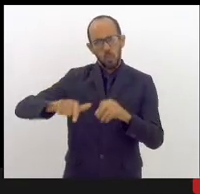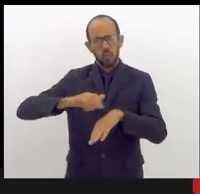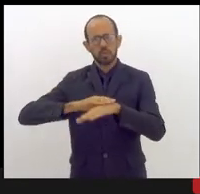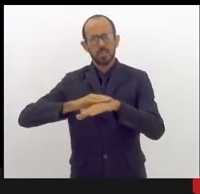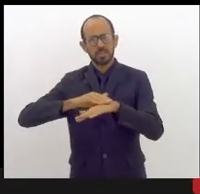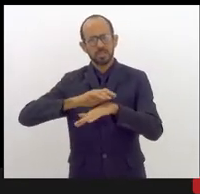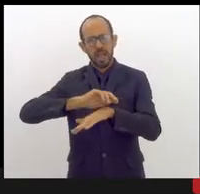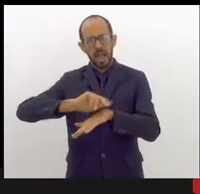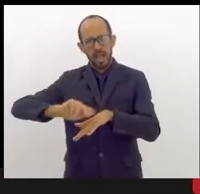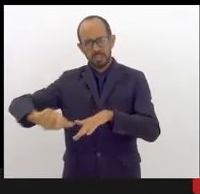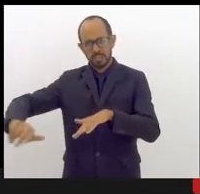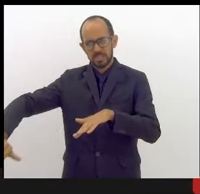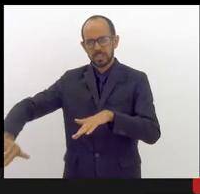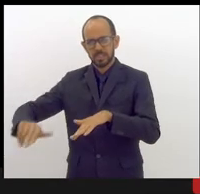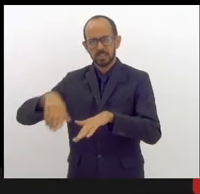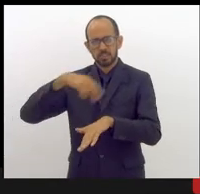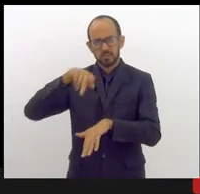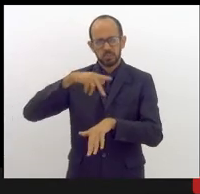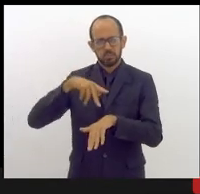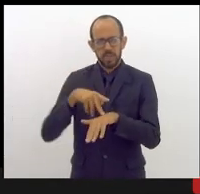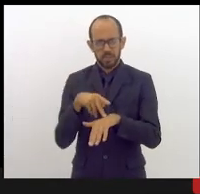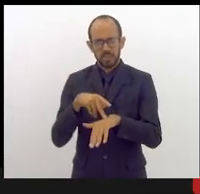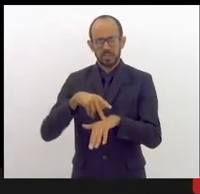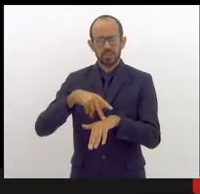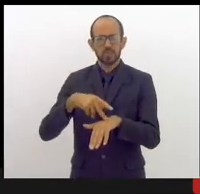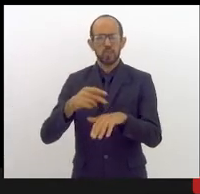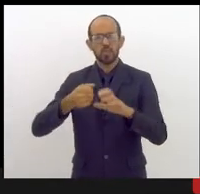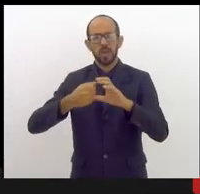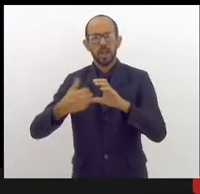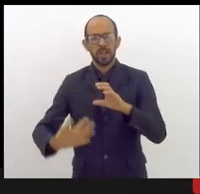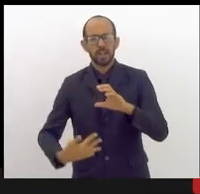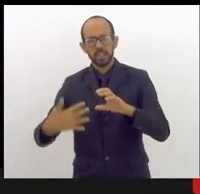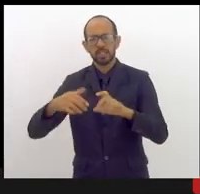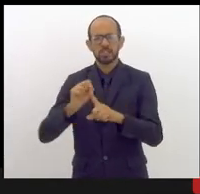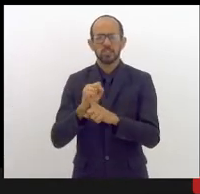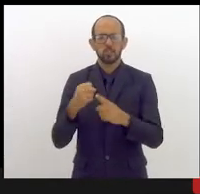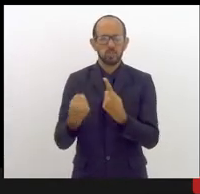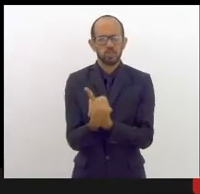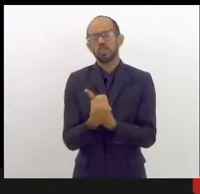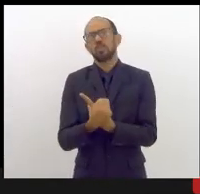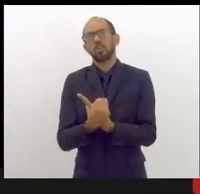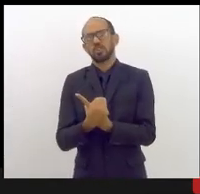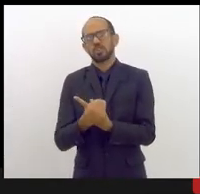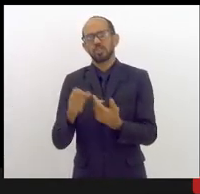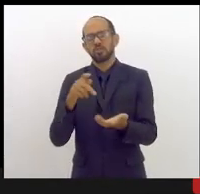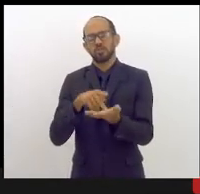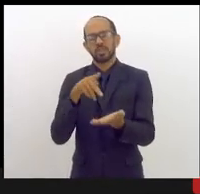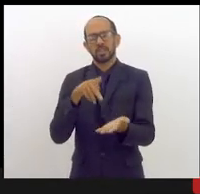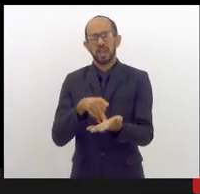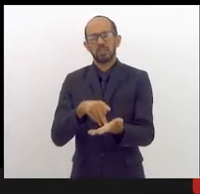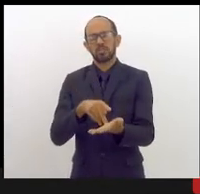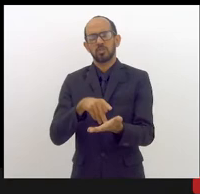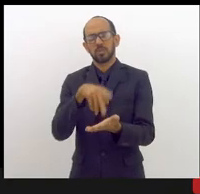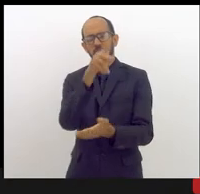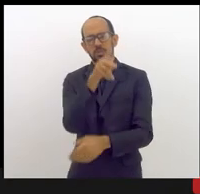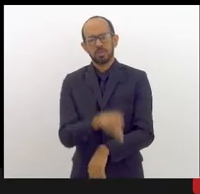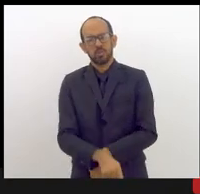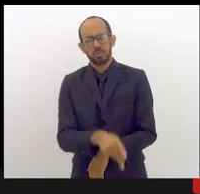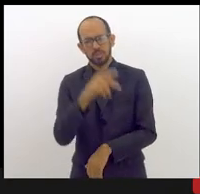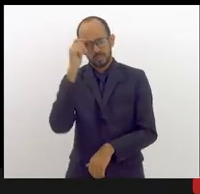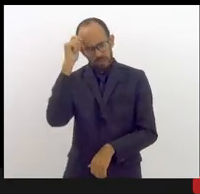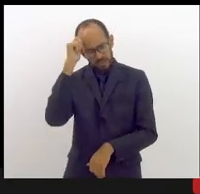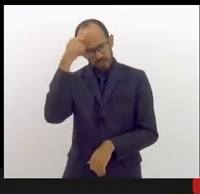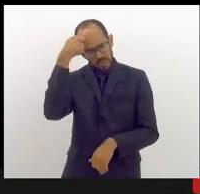raça como elemento sociológico mesmo como fato social como pessoas negras